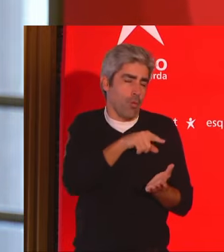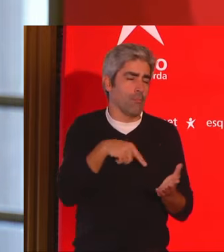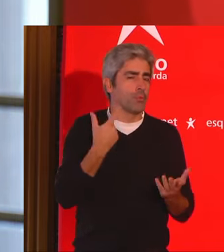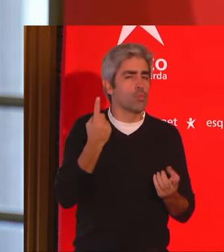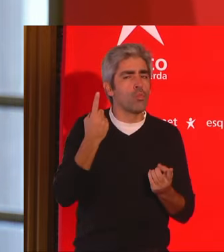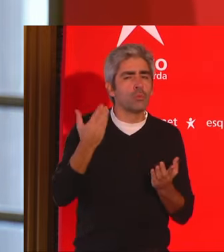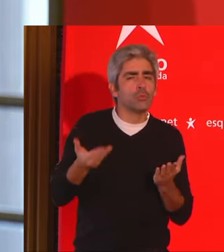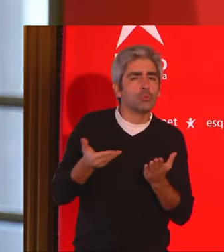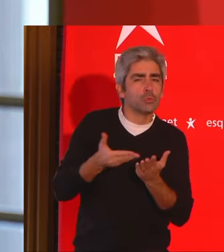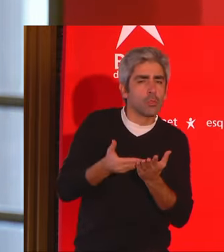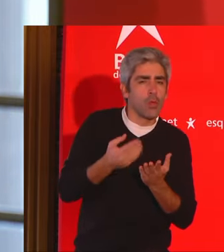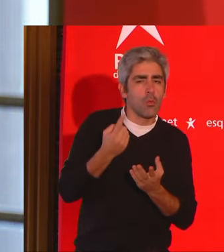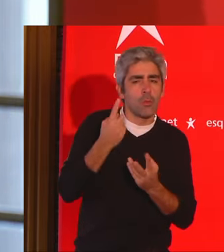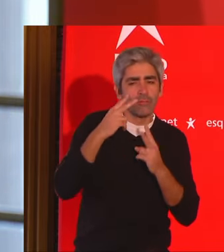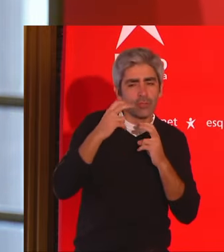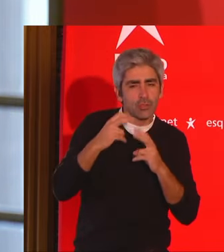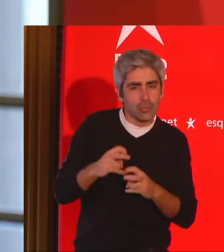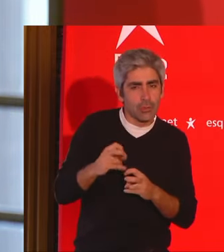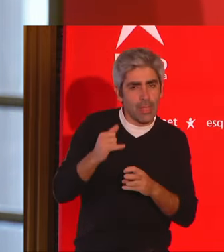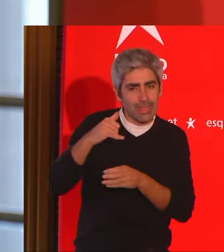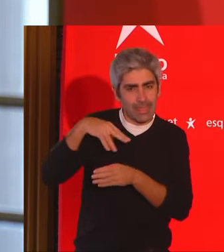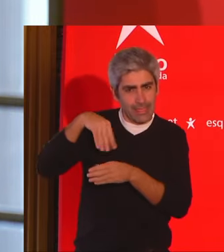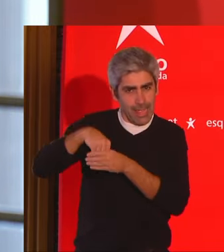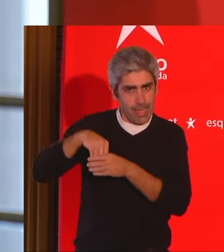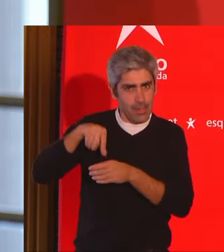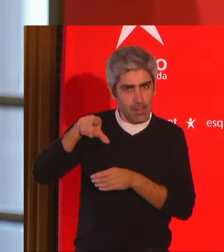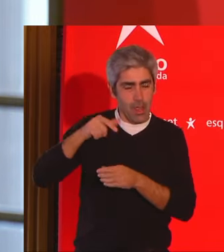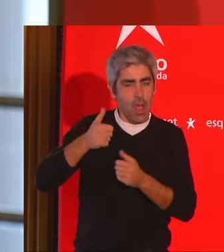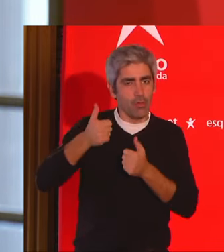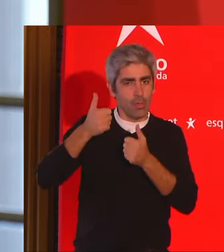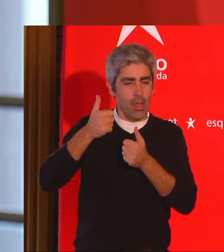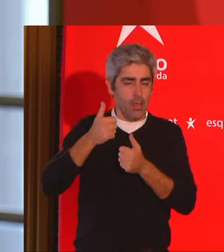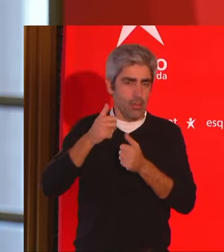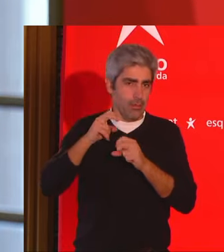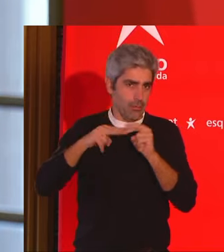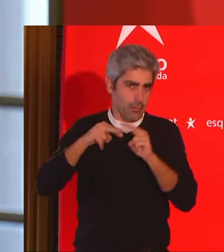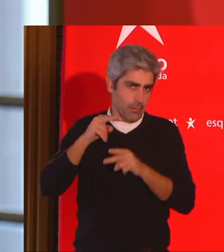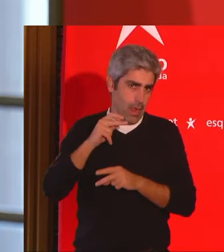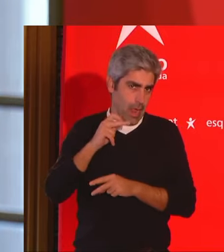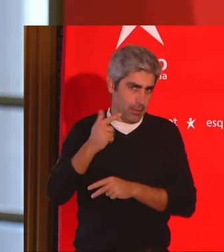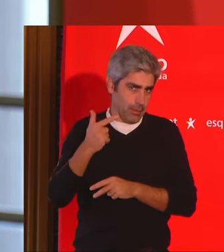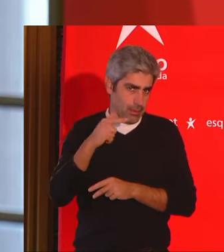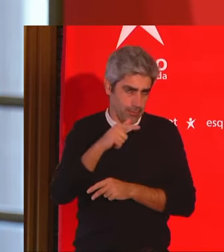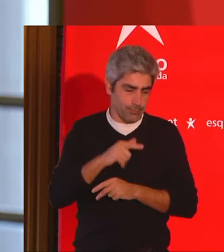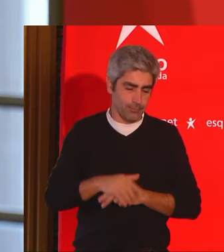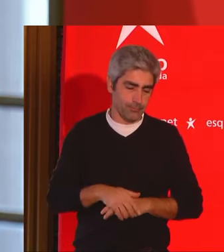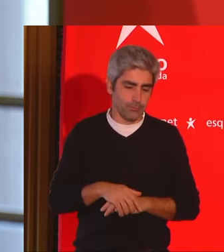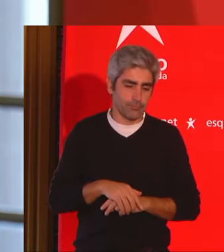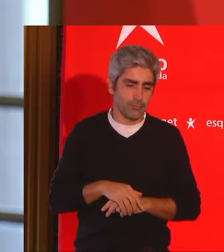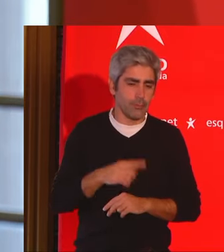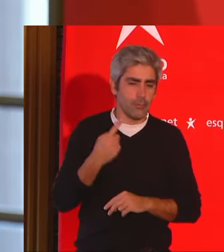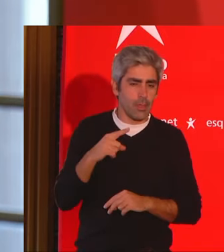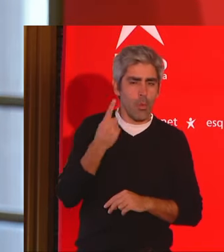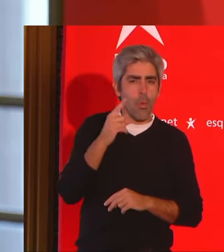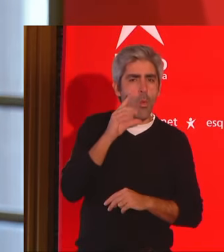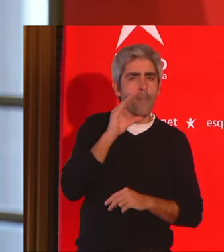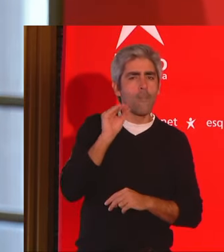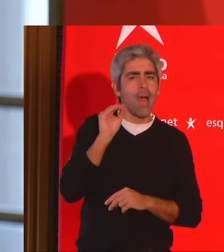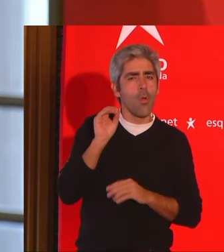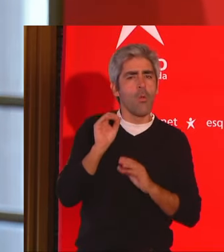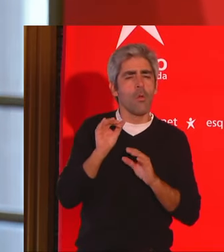digamos, de uma investigação interna na autoridade tributária de que havia um bug